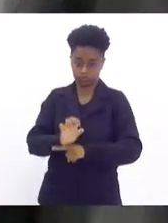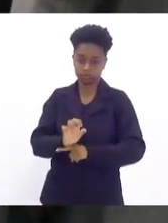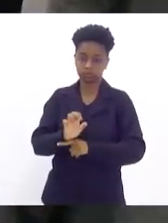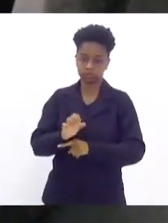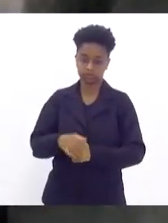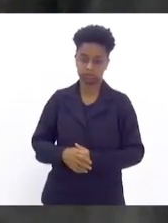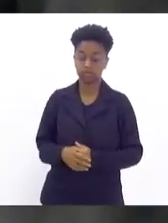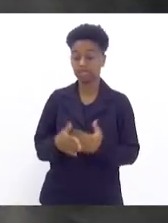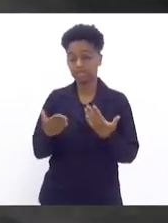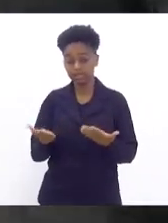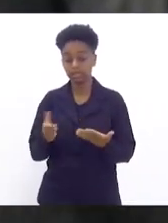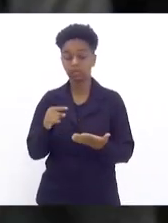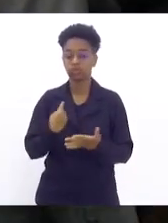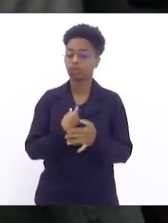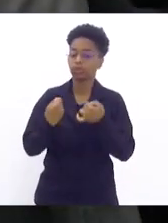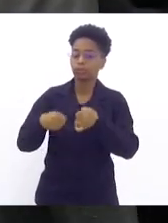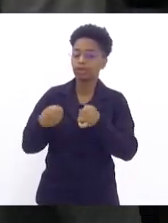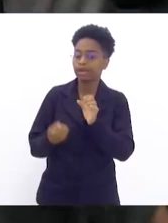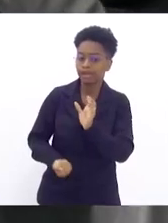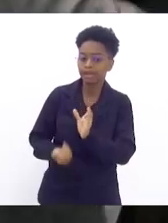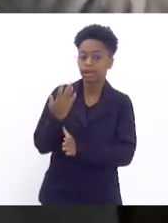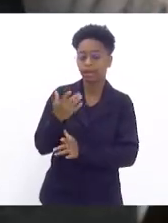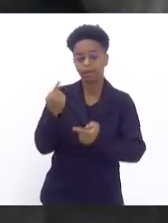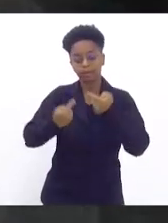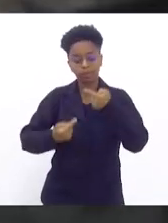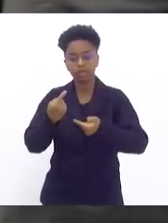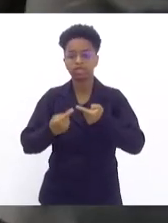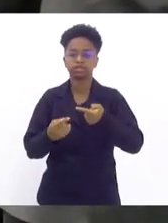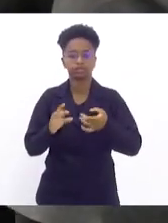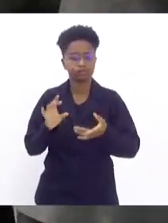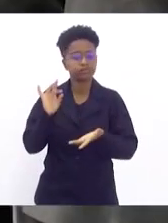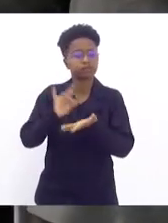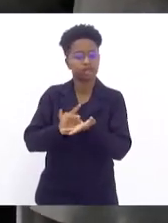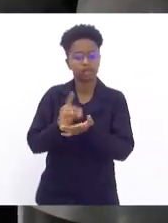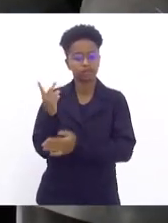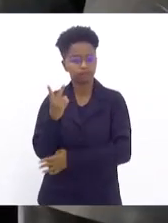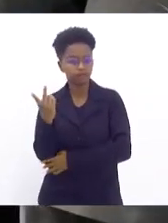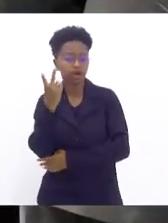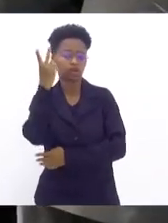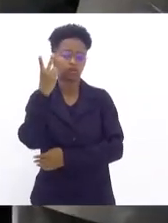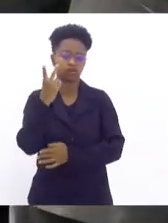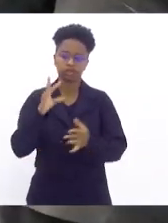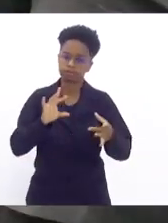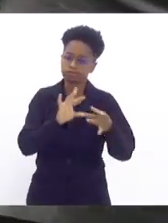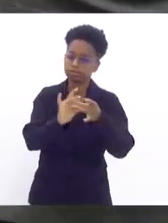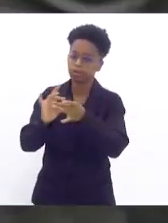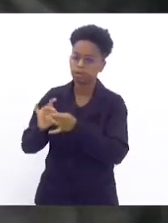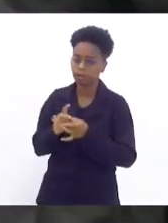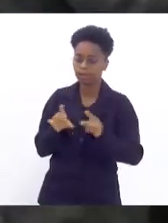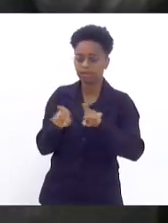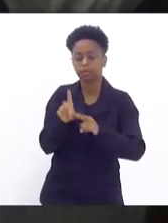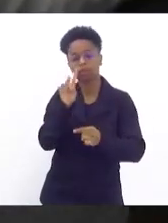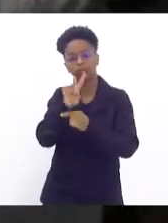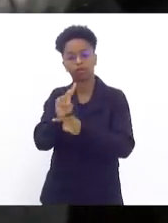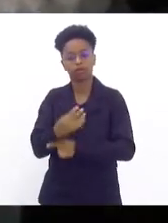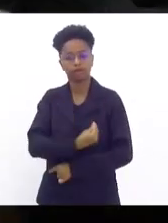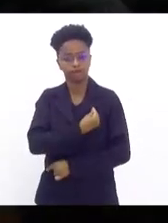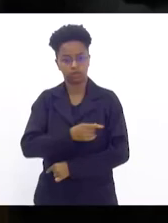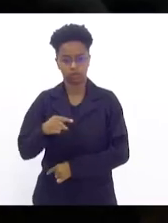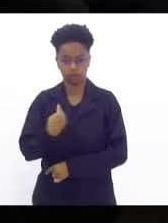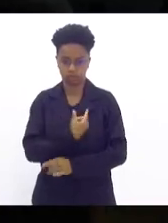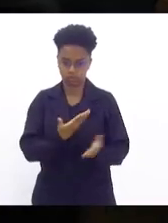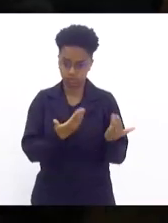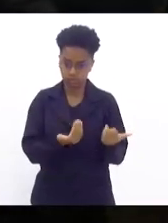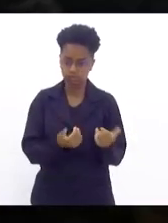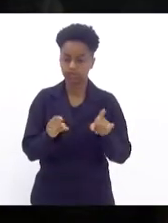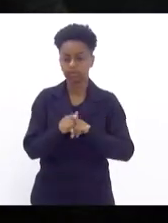então é preciso criar Presidente uma política integrada de valorização e preservação da vida da Nossa Juventude